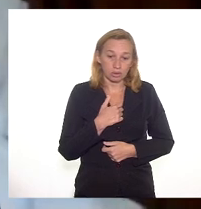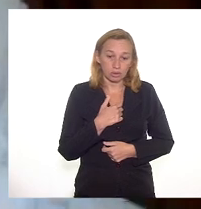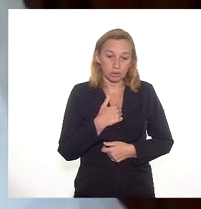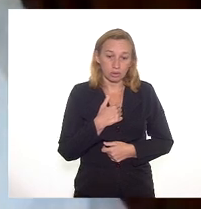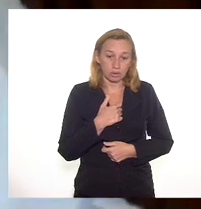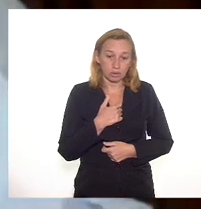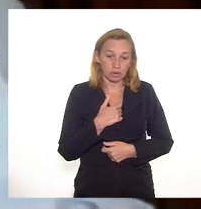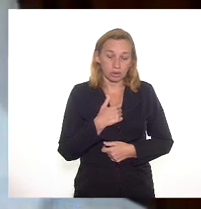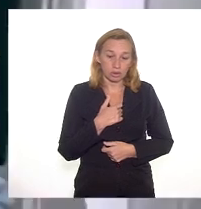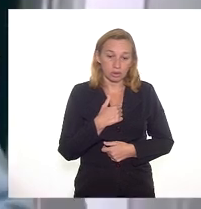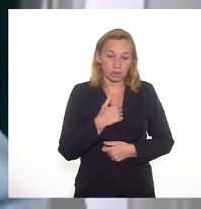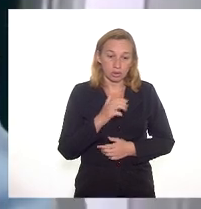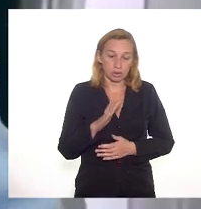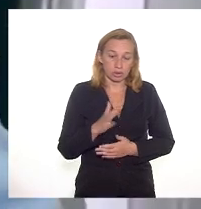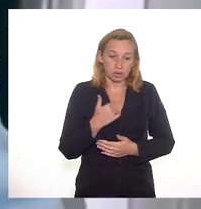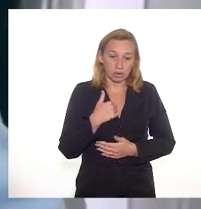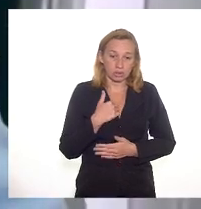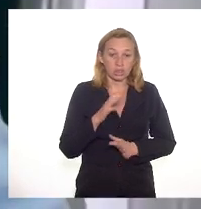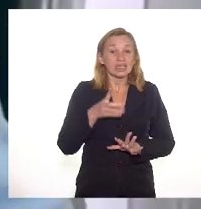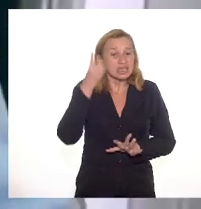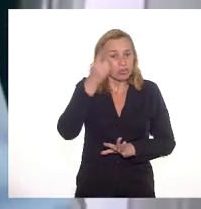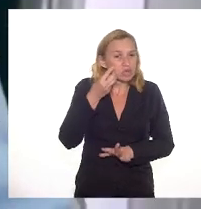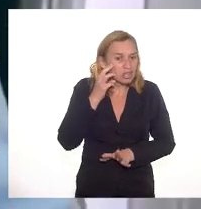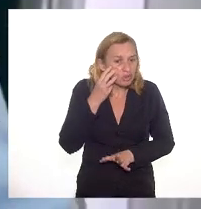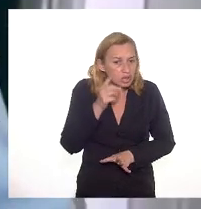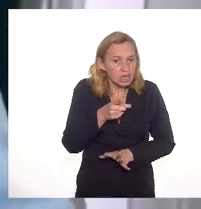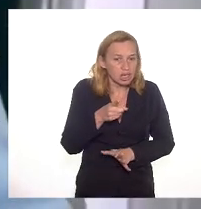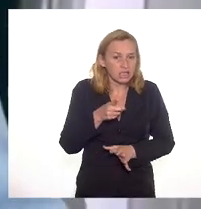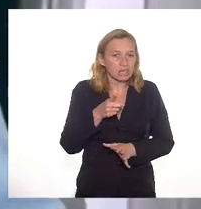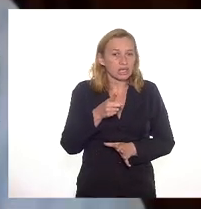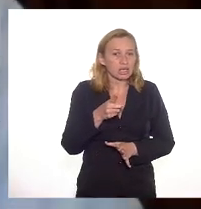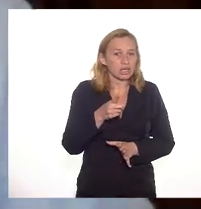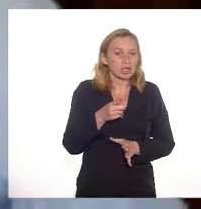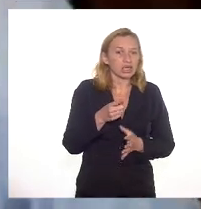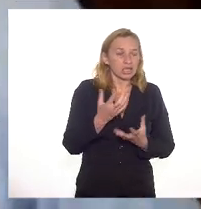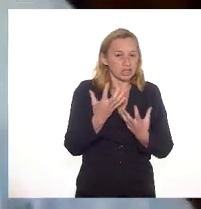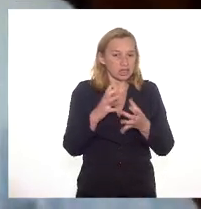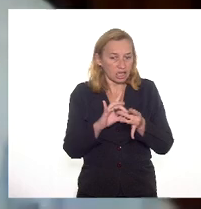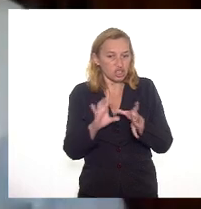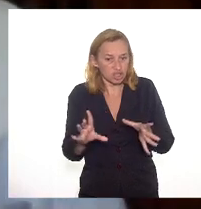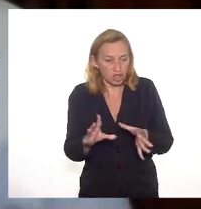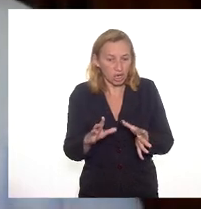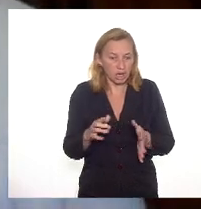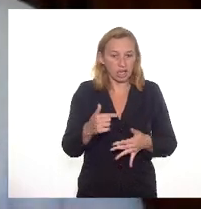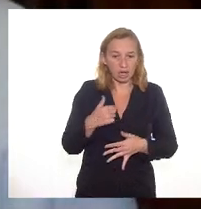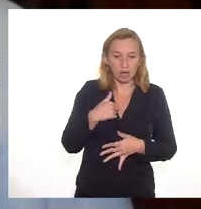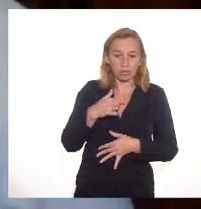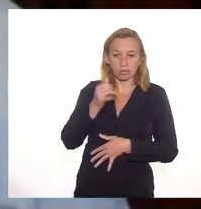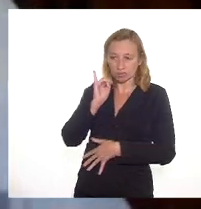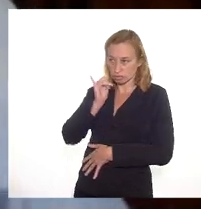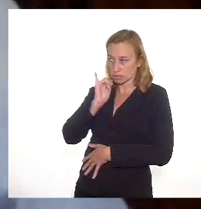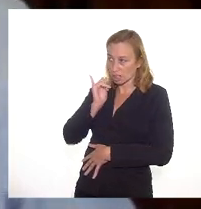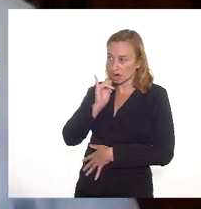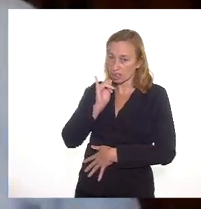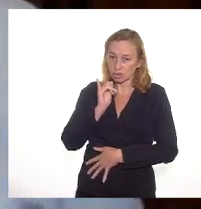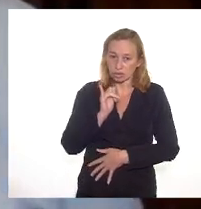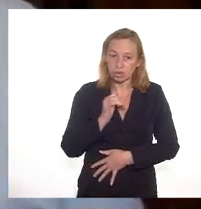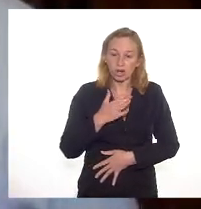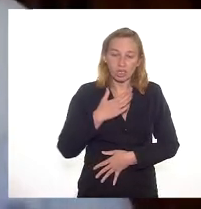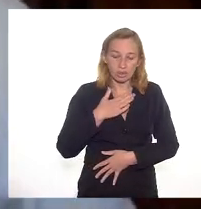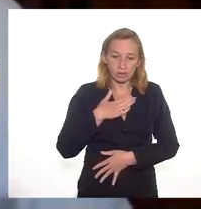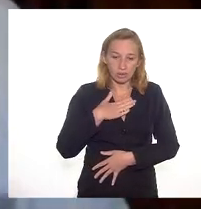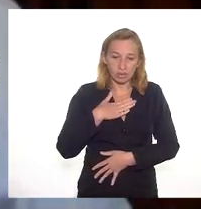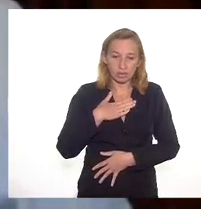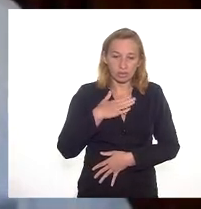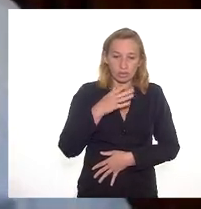Eu vou. Esse é deputado Valdec. Se o deputado Valdec assim permite, estou me designando relator e o meu parecer é